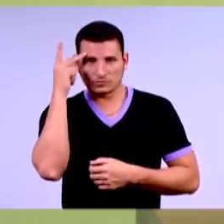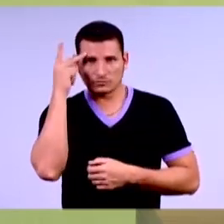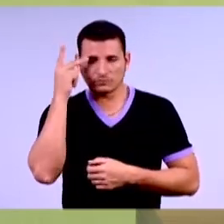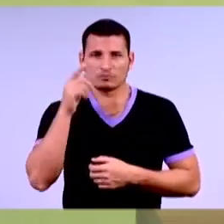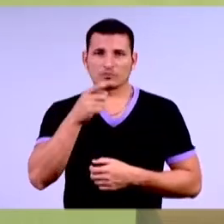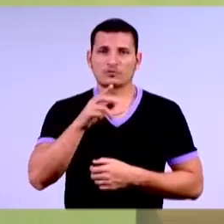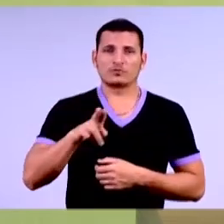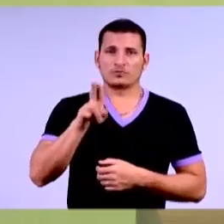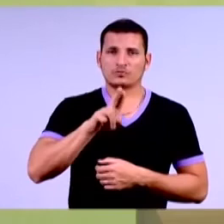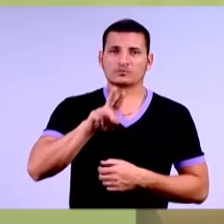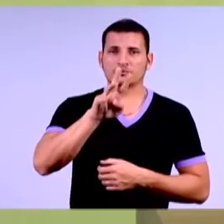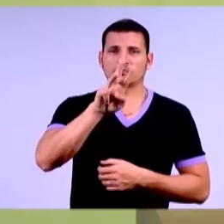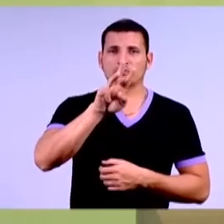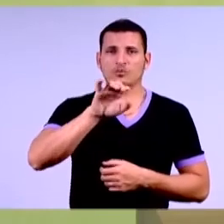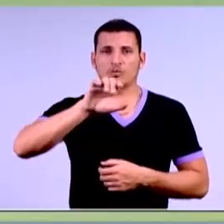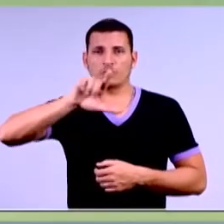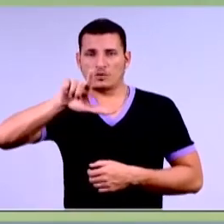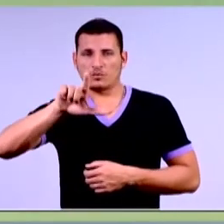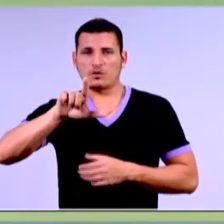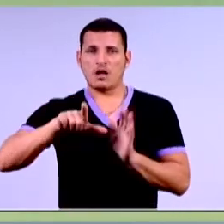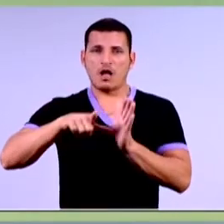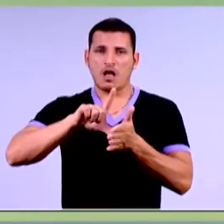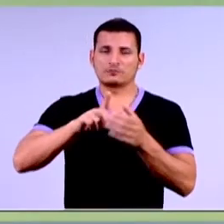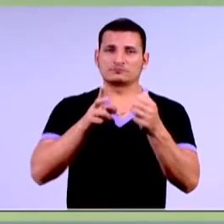use o il antes do verbo